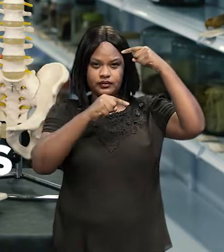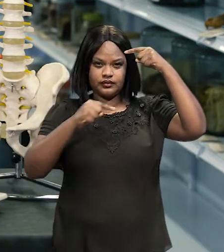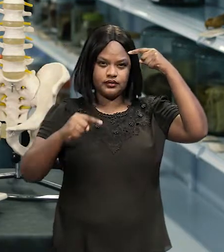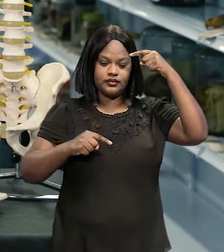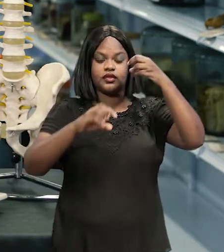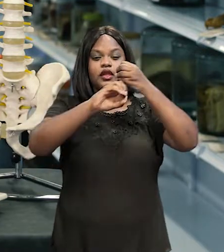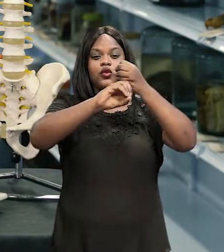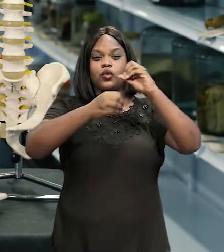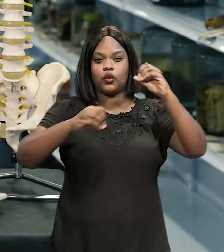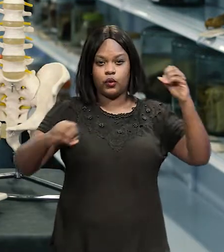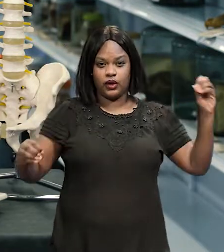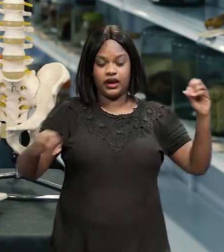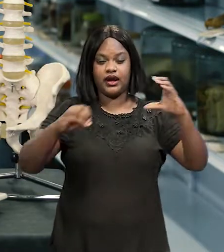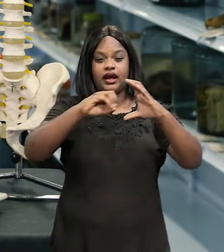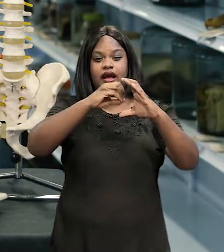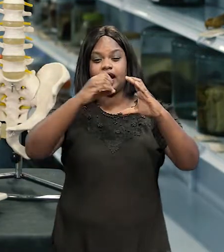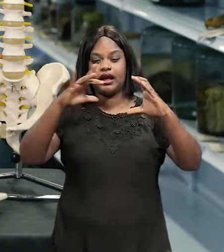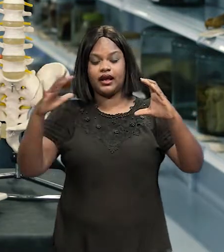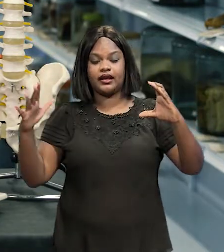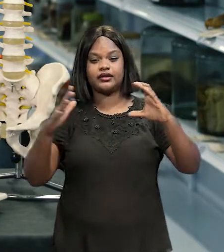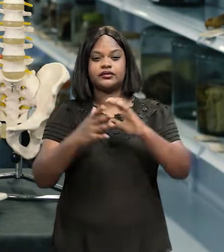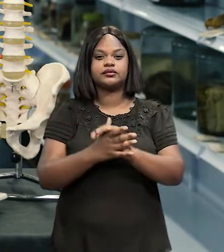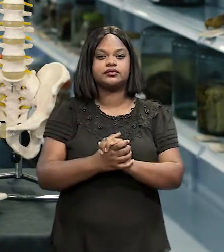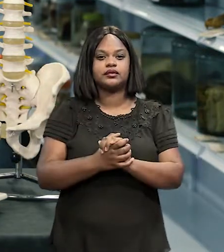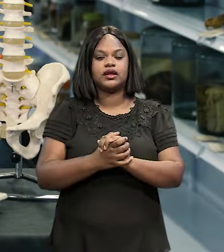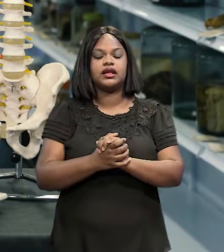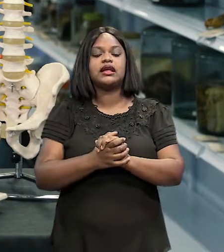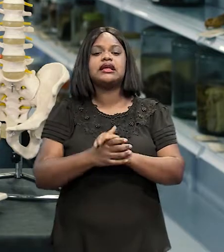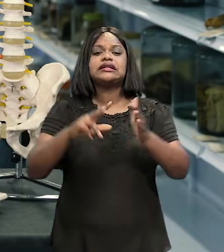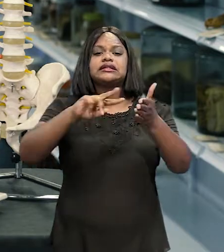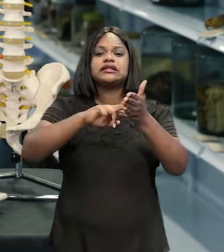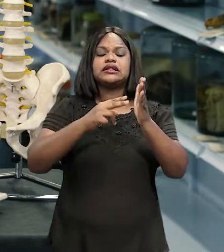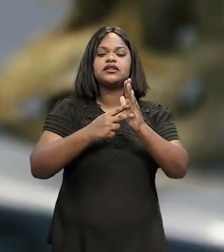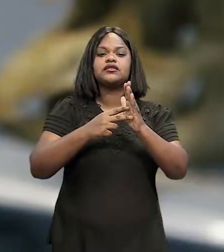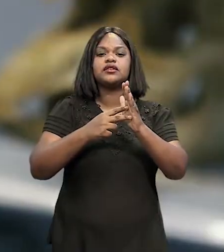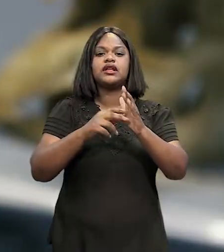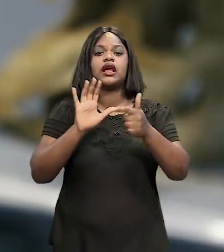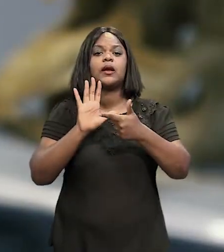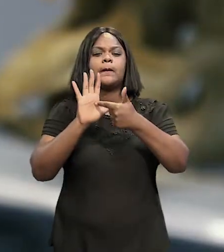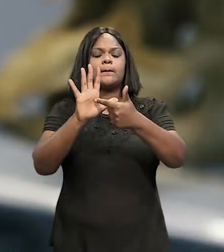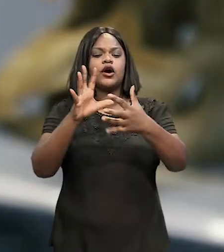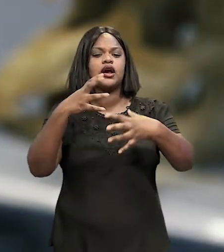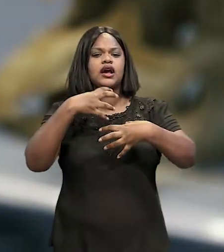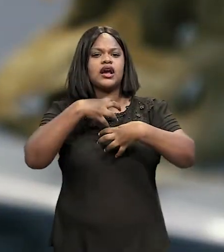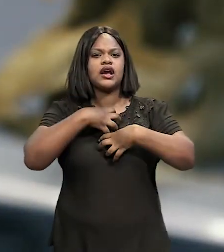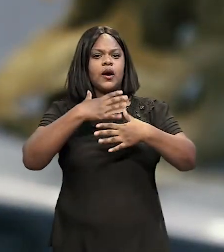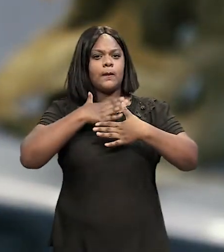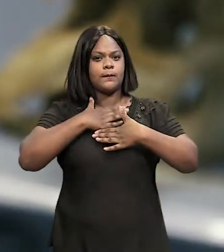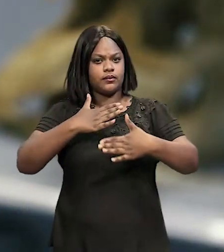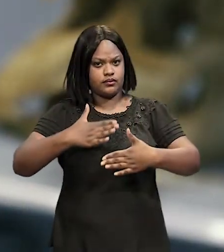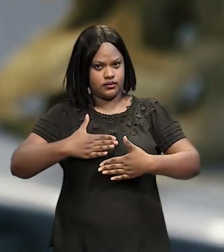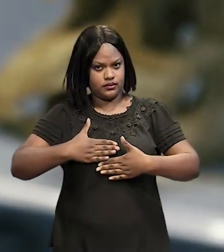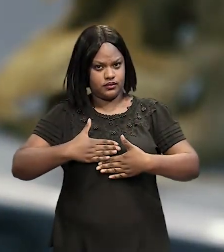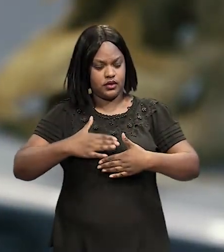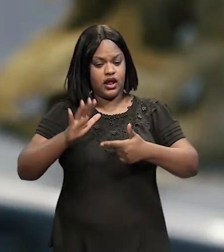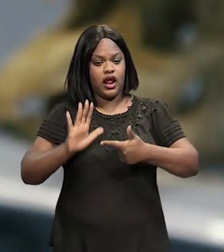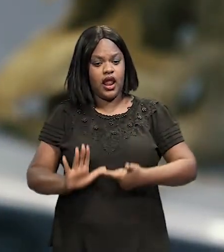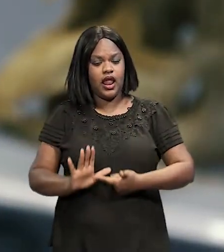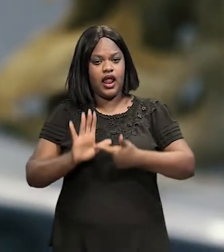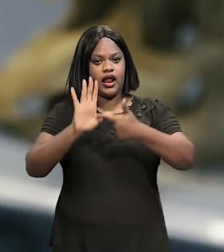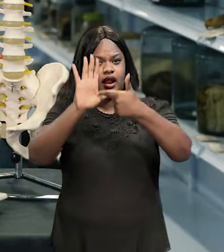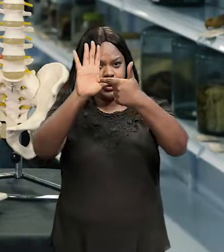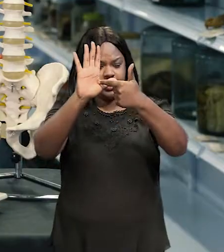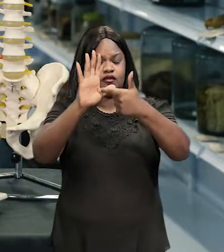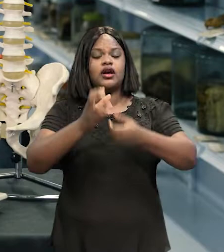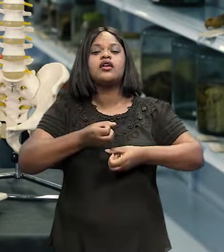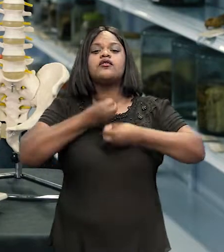sensitivos são células do sistema nervoso especializadas em sensações. Esses neurônios sensitivos, então, levam essa informação até o